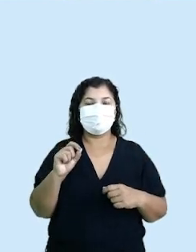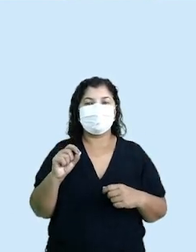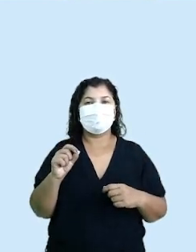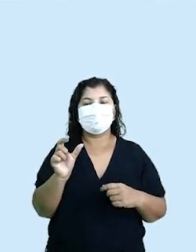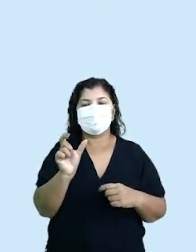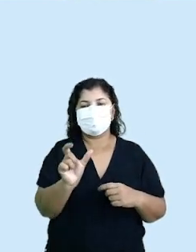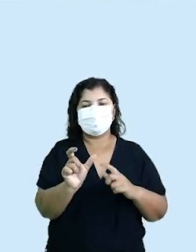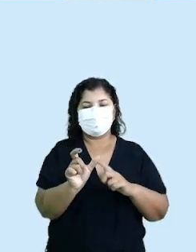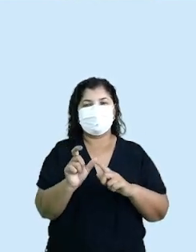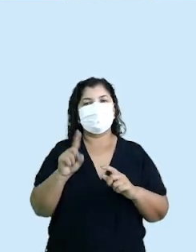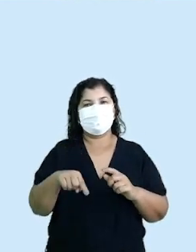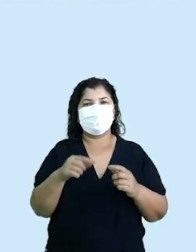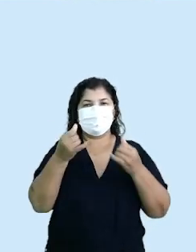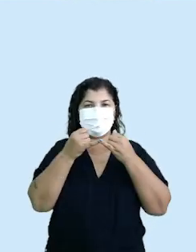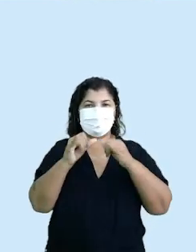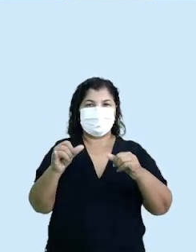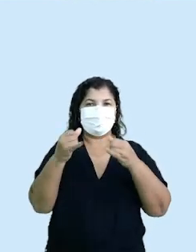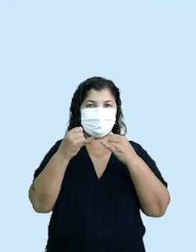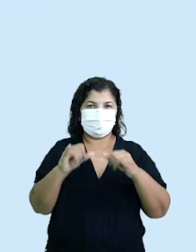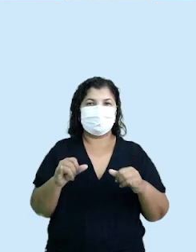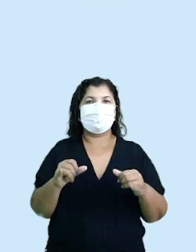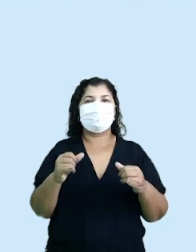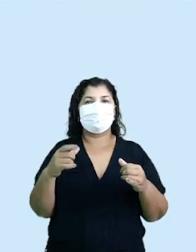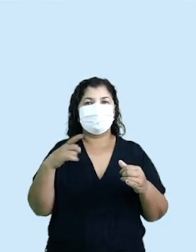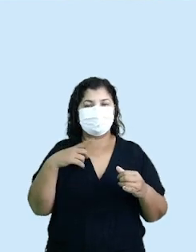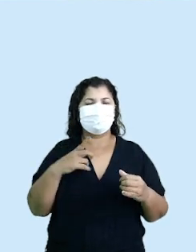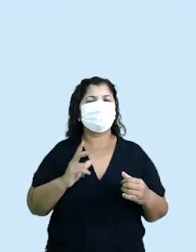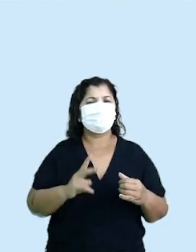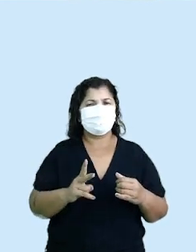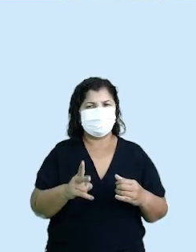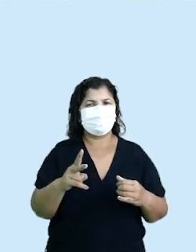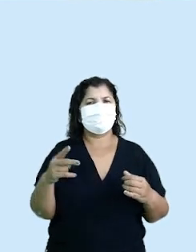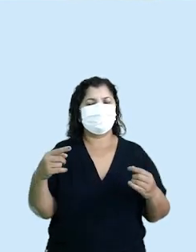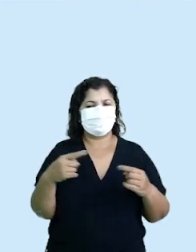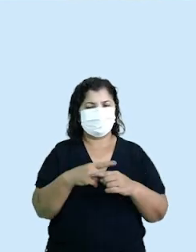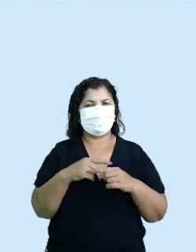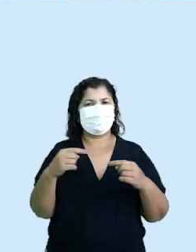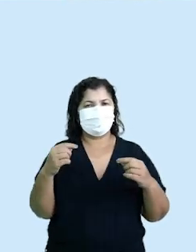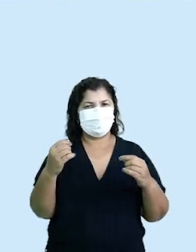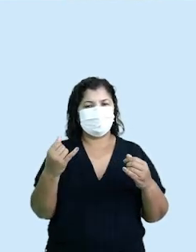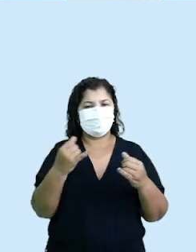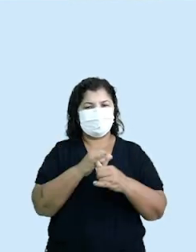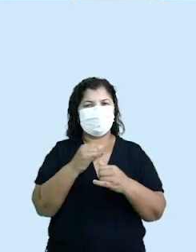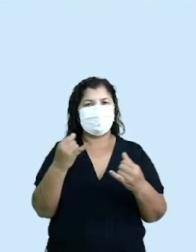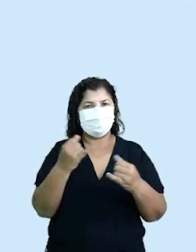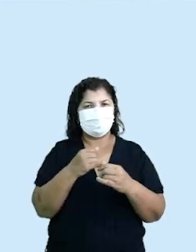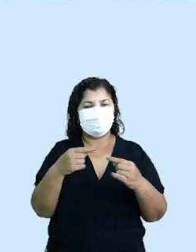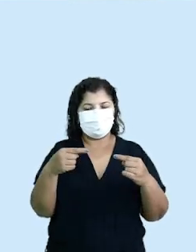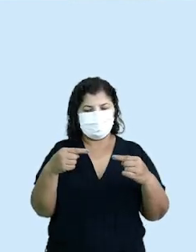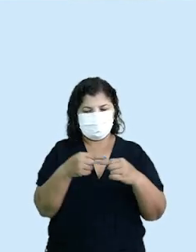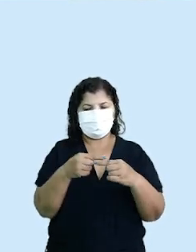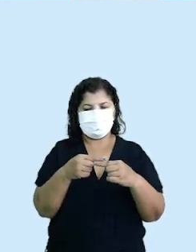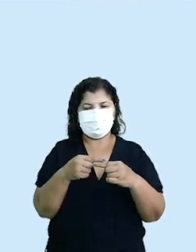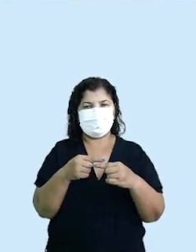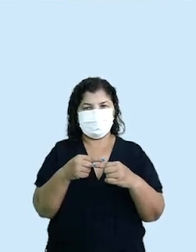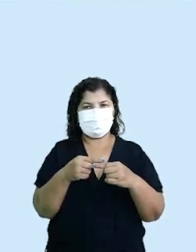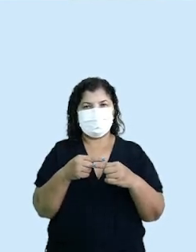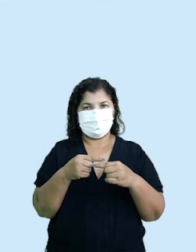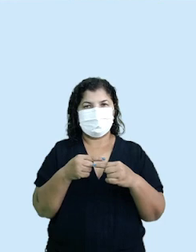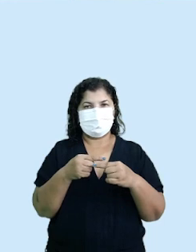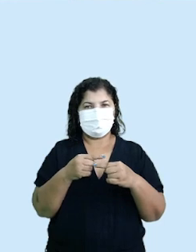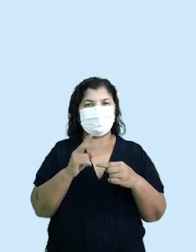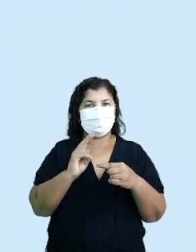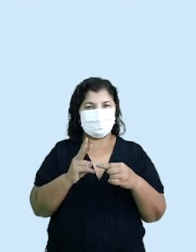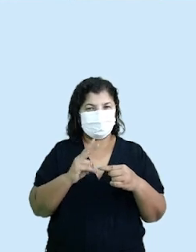de energia, a energia elétrica, de corrente contínua, ou seja, ela sai sempre de um lado para o outro, na mesma